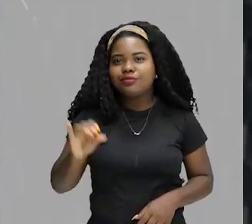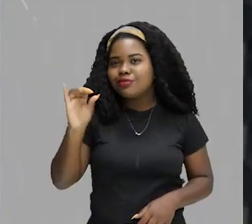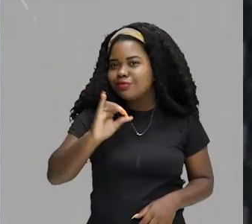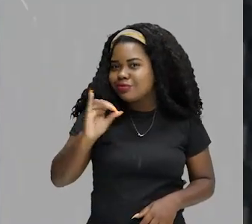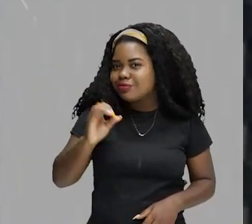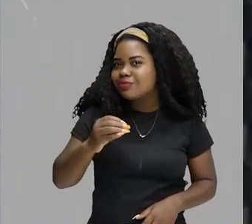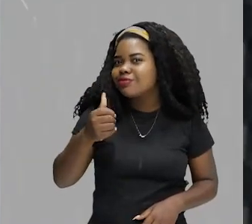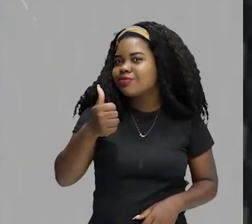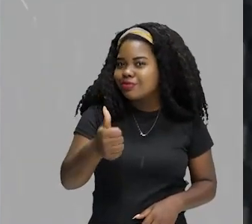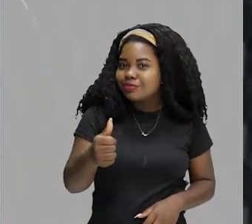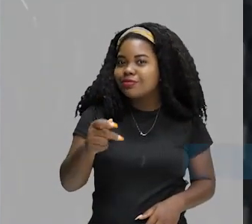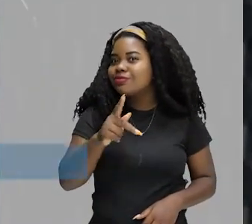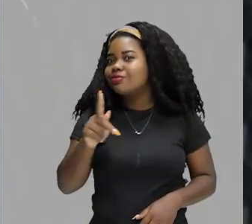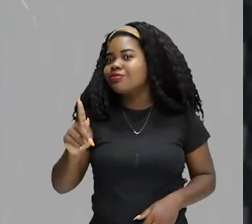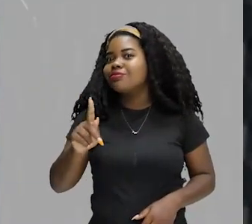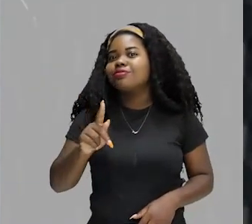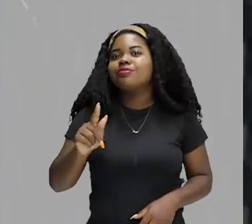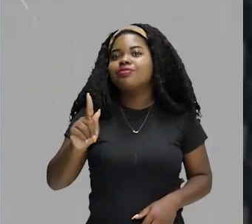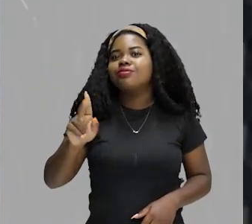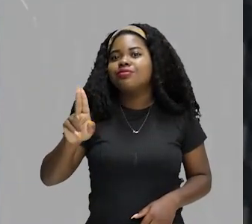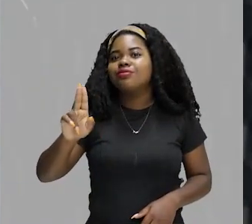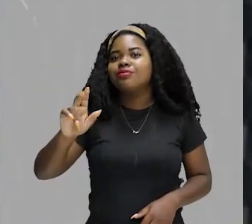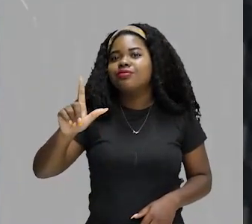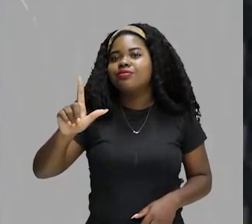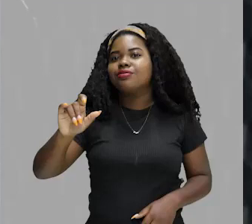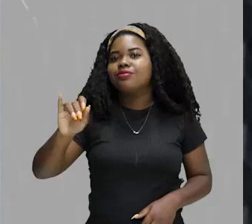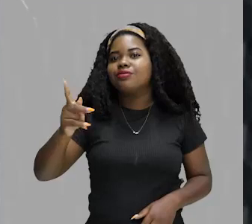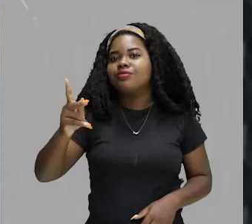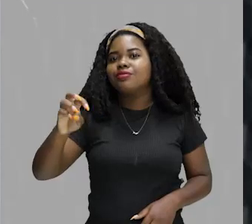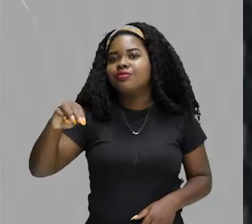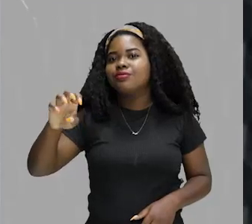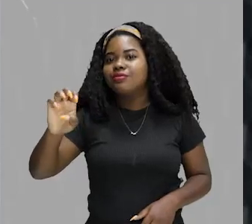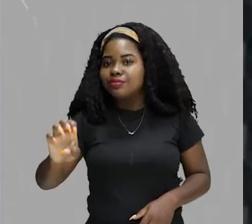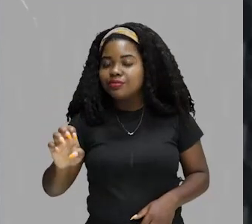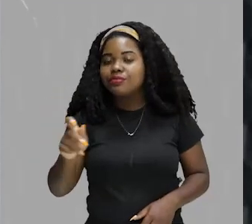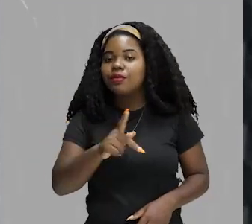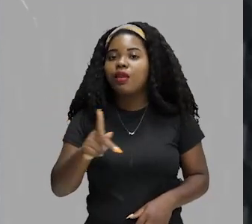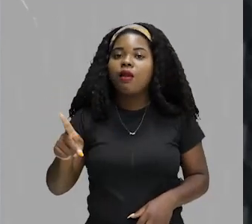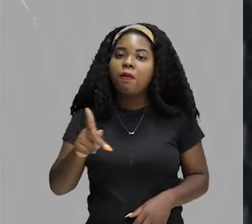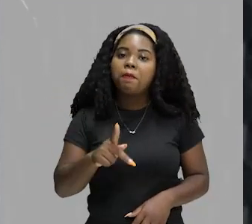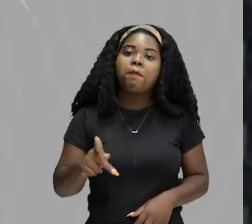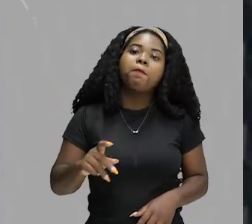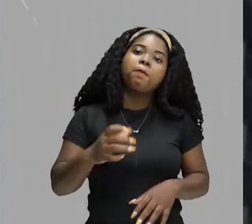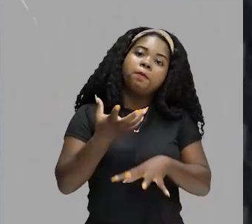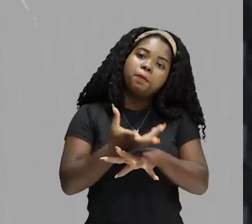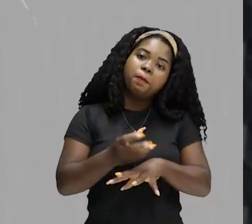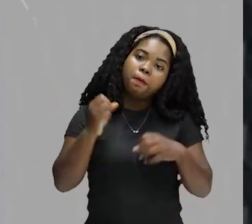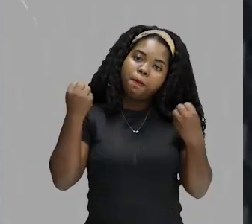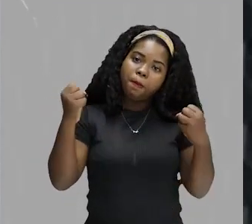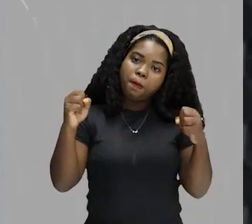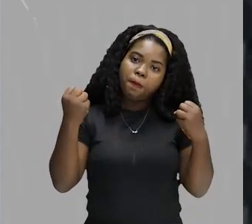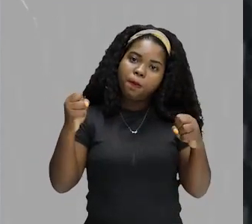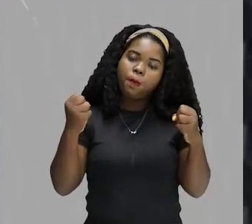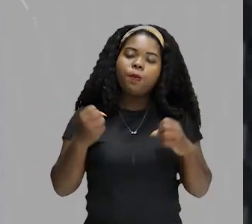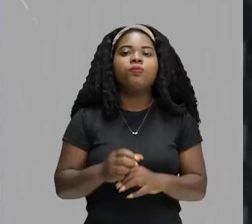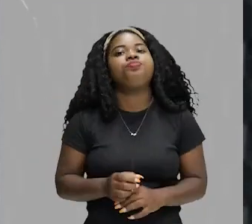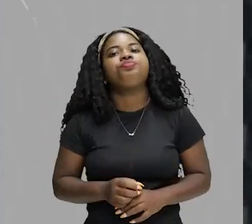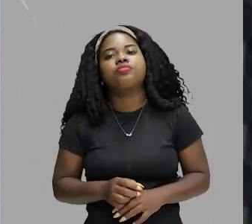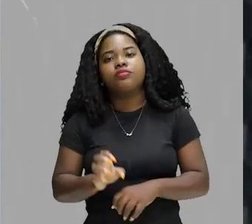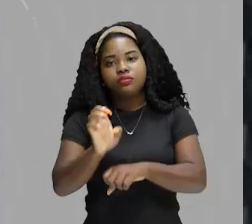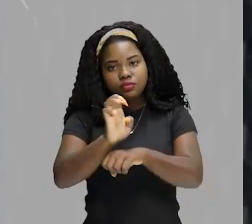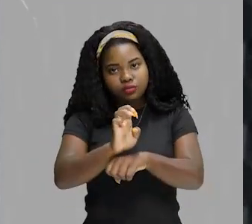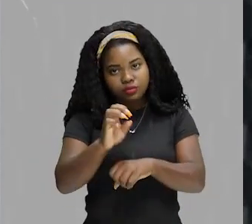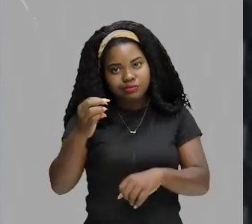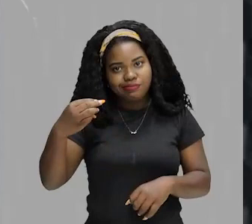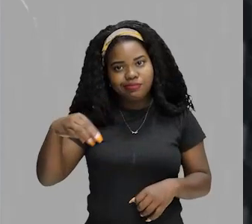Olá, galerinha, tudo bem com vocês? Guilherme Campos aqui, professor de Educação Física da Rede Estadual do Maranhão. E nessa aula de hoje, do